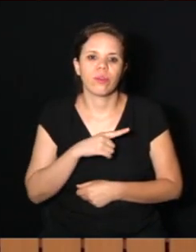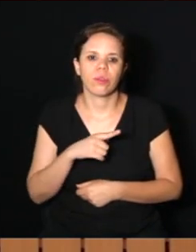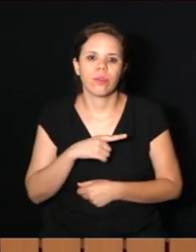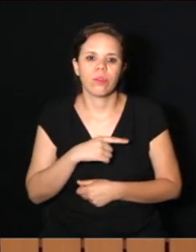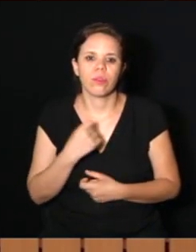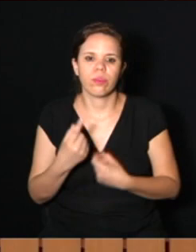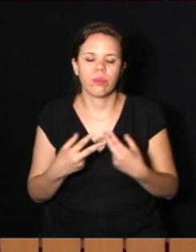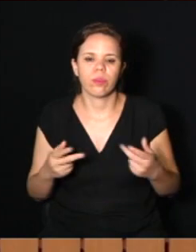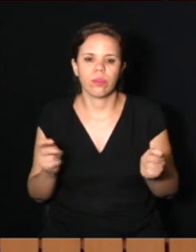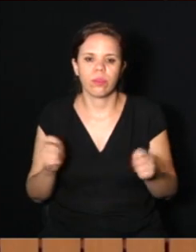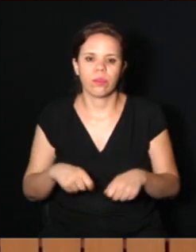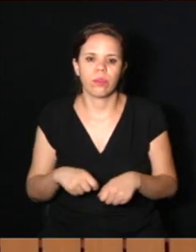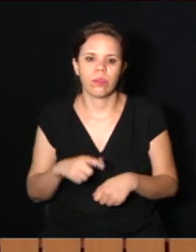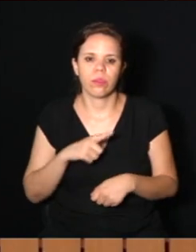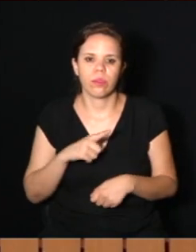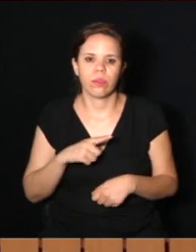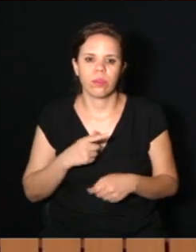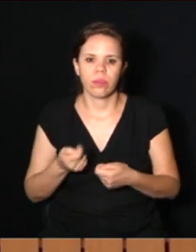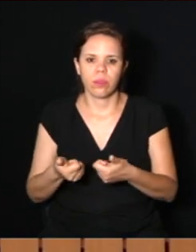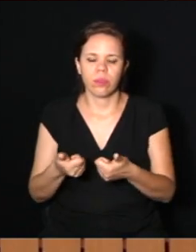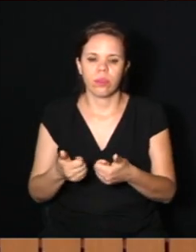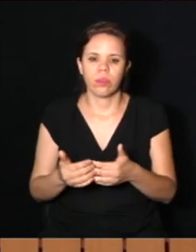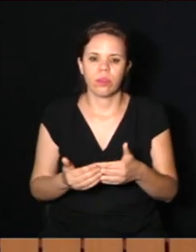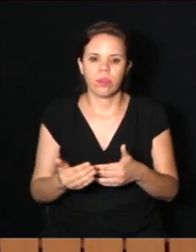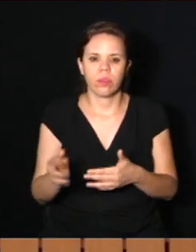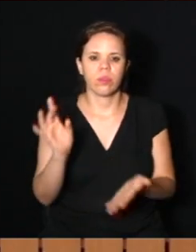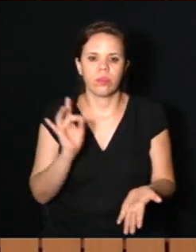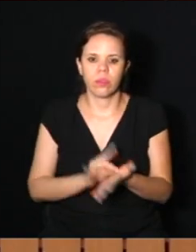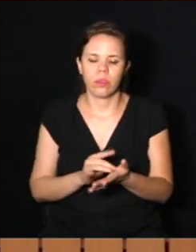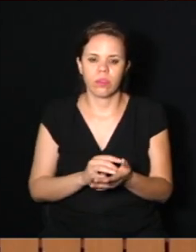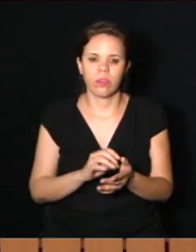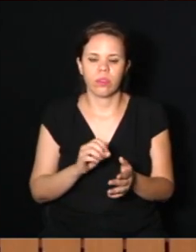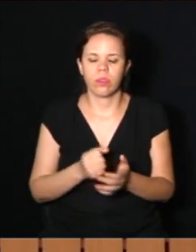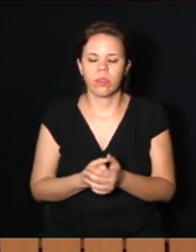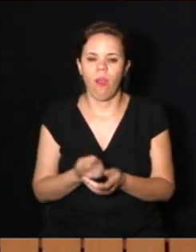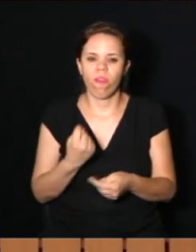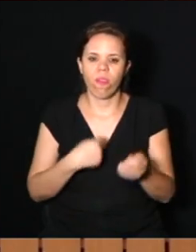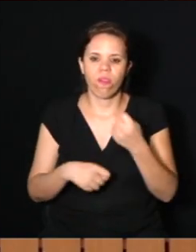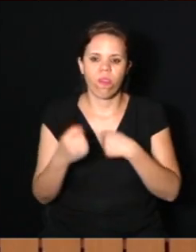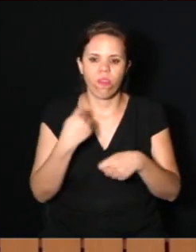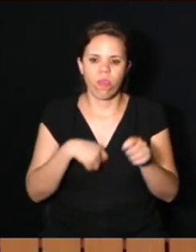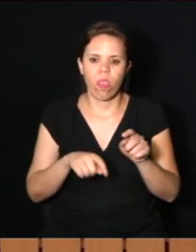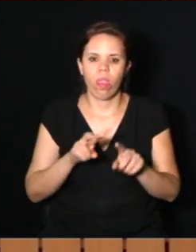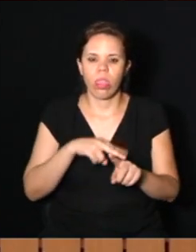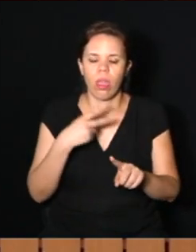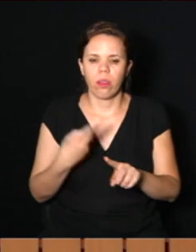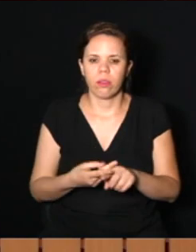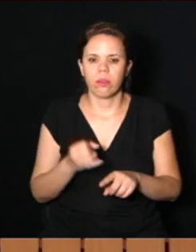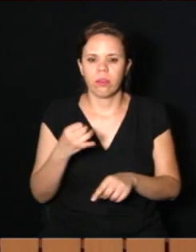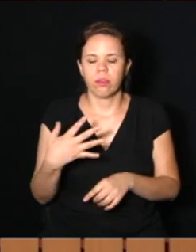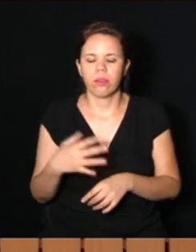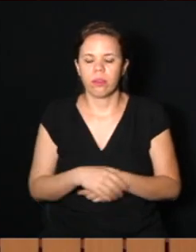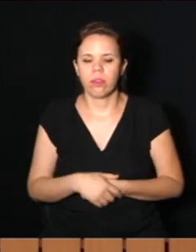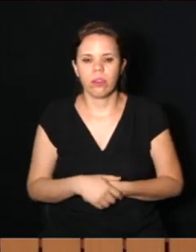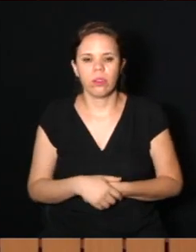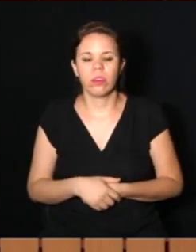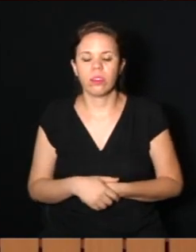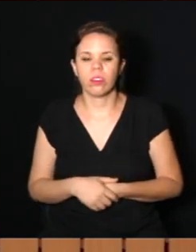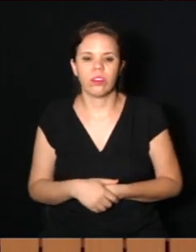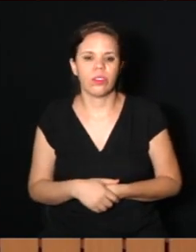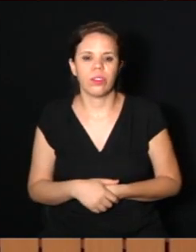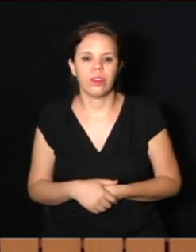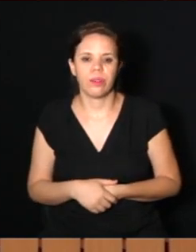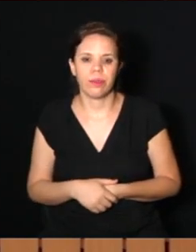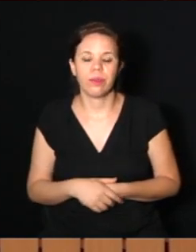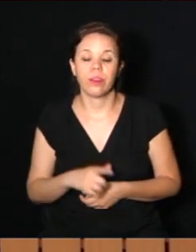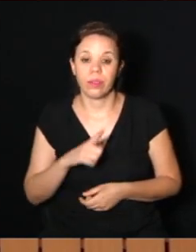algumas condições que estão dadas a partir da realidade socioeconômica, a gente pode ter um acréscimo ainda a esses parâmetros, pelo menos vai